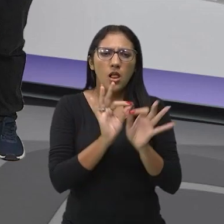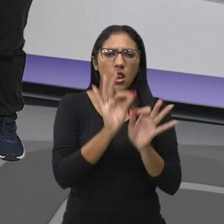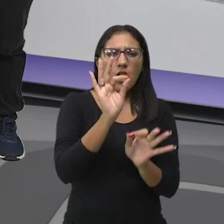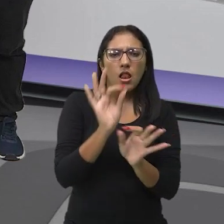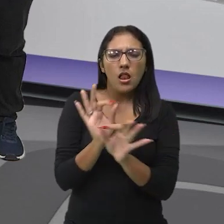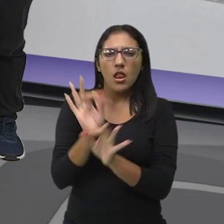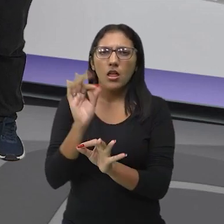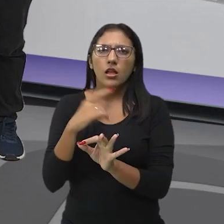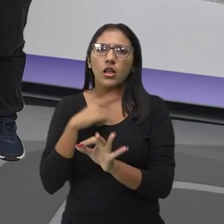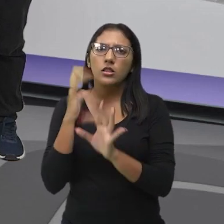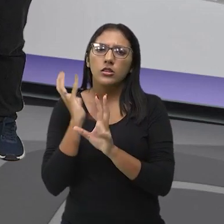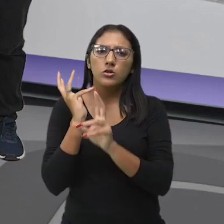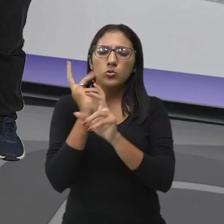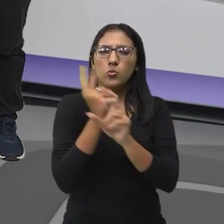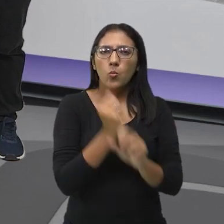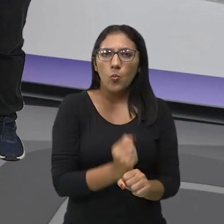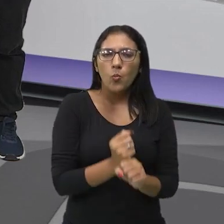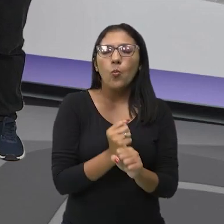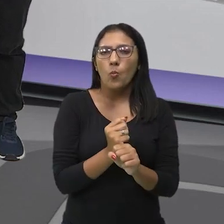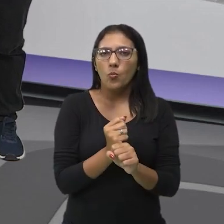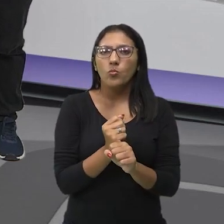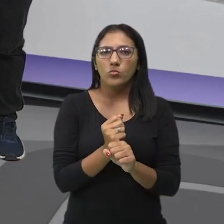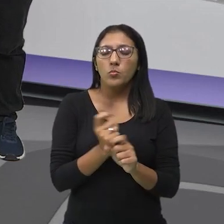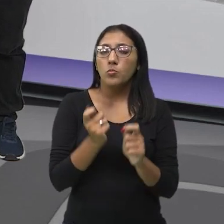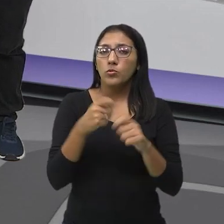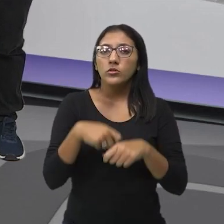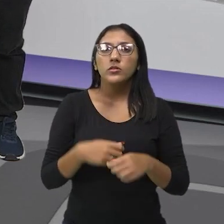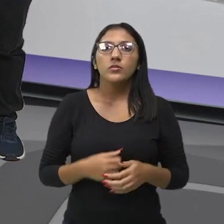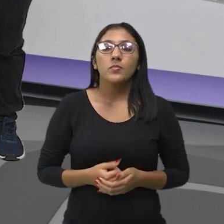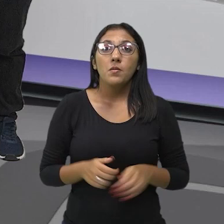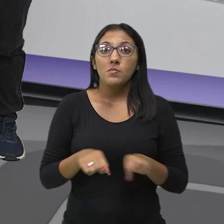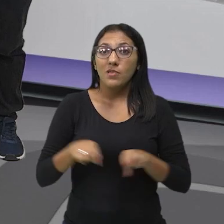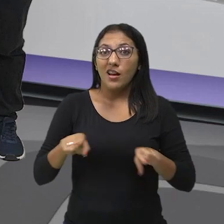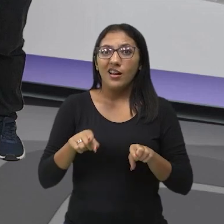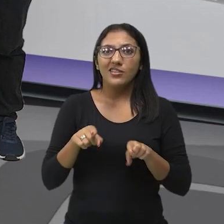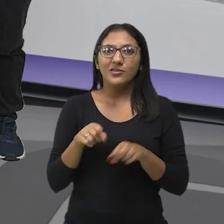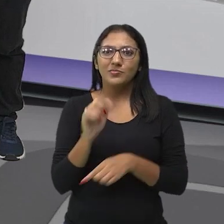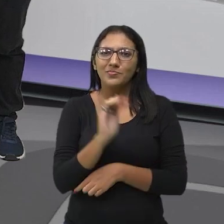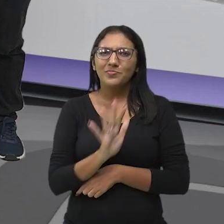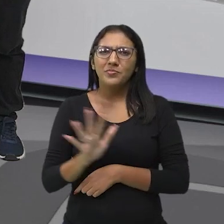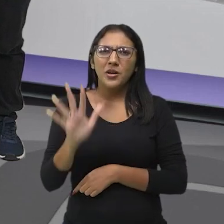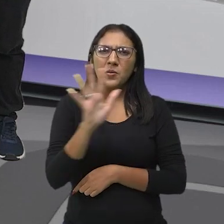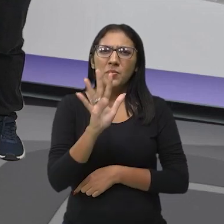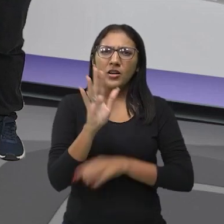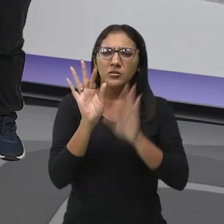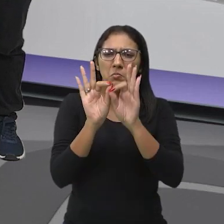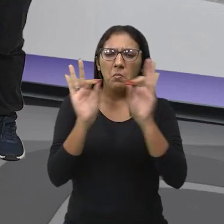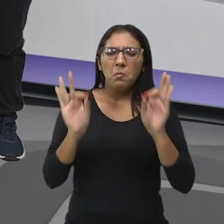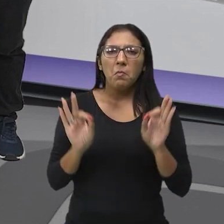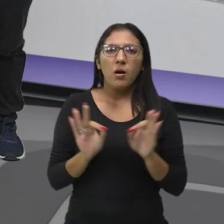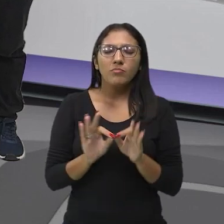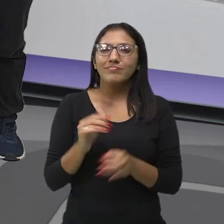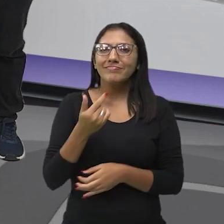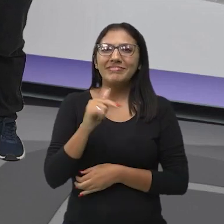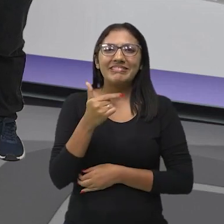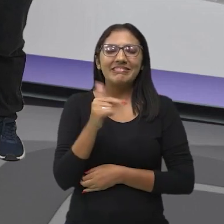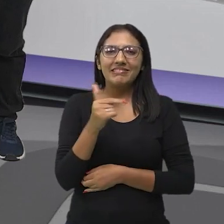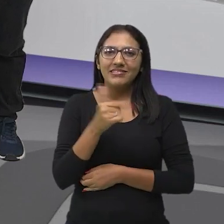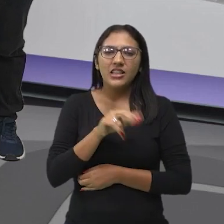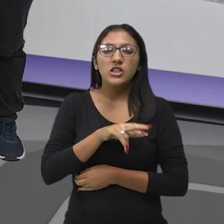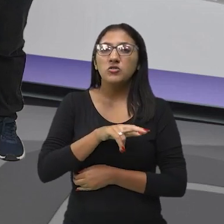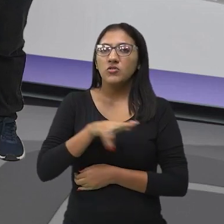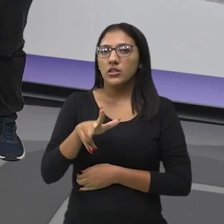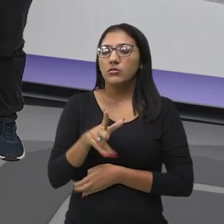gente calcula ali o perímetro de um polígono. Mas a circunferência ela é algo especial por ela não ter lado, e aí a